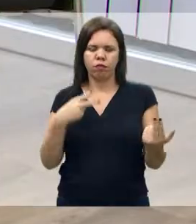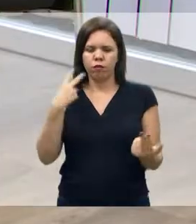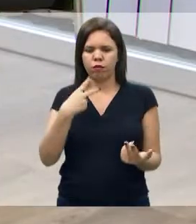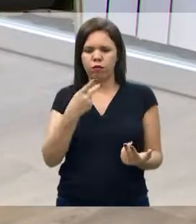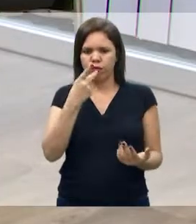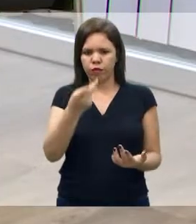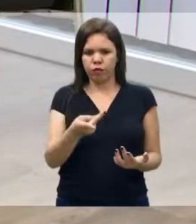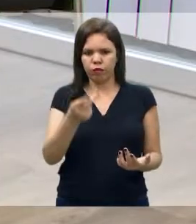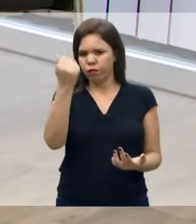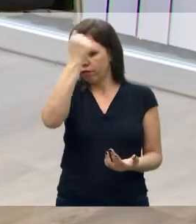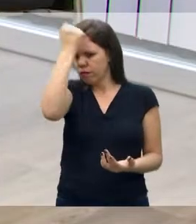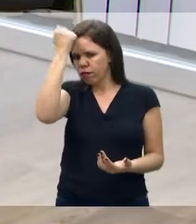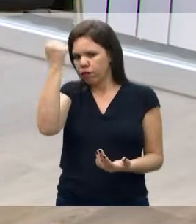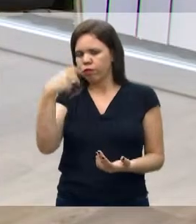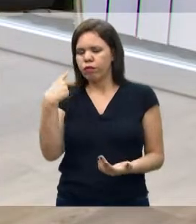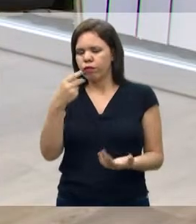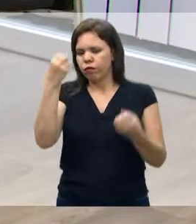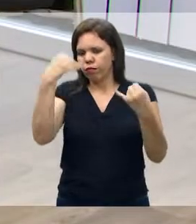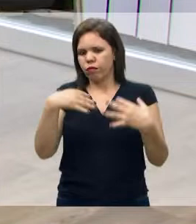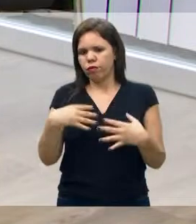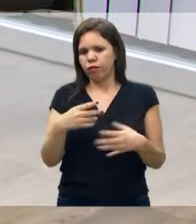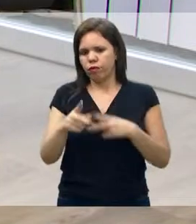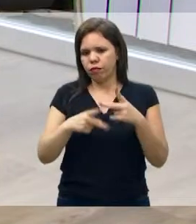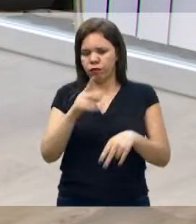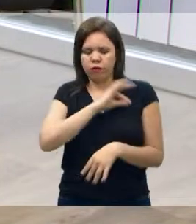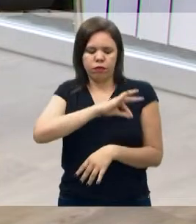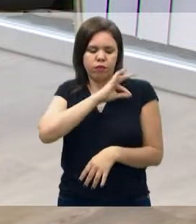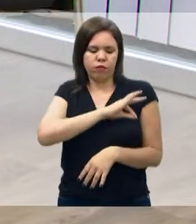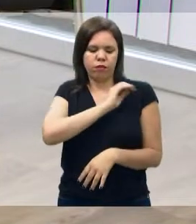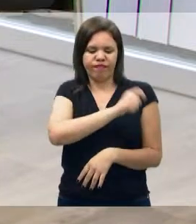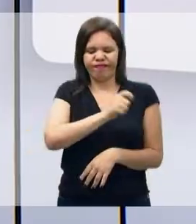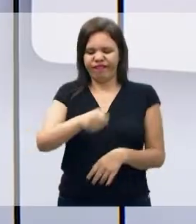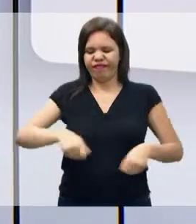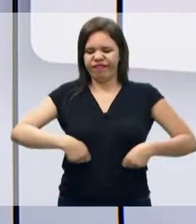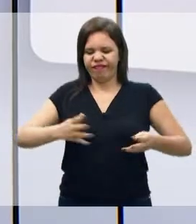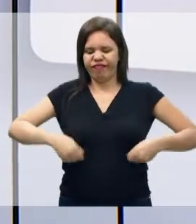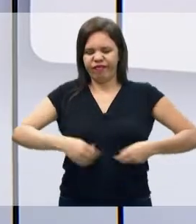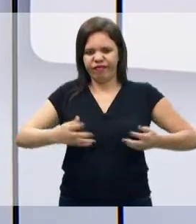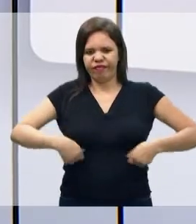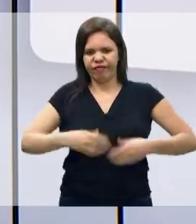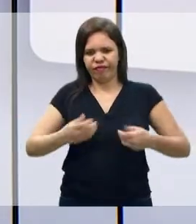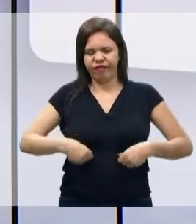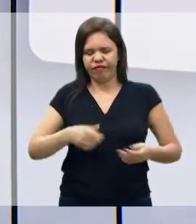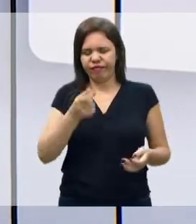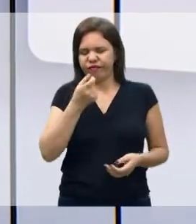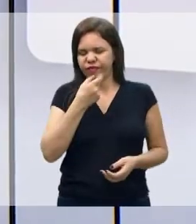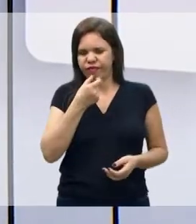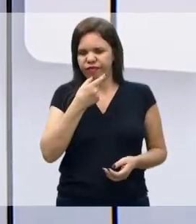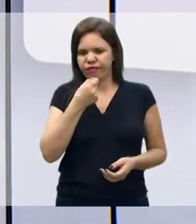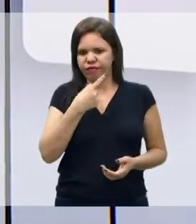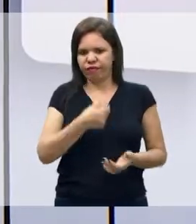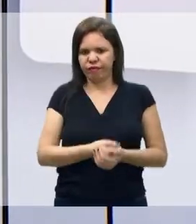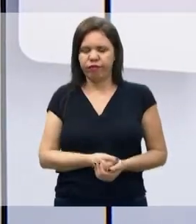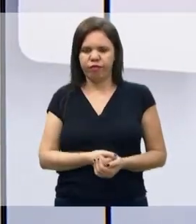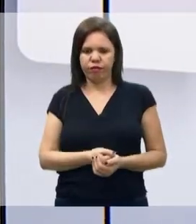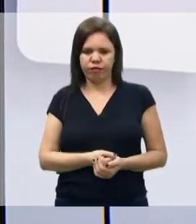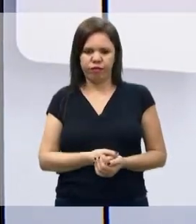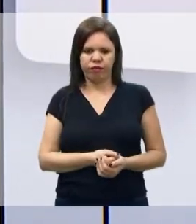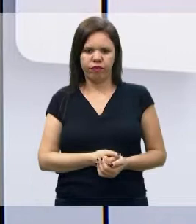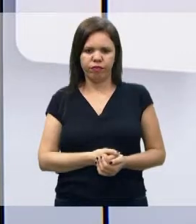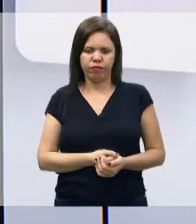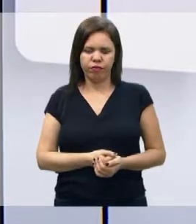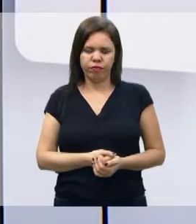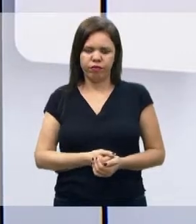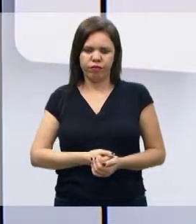da Farmácia, muitas vezes, boa parte do salário ele é destinado ou disponibilizado para aquisição